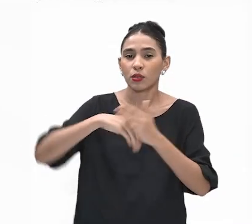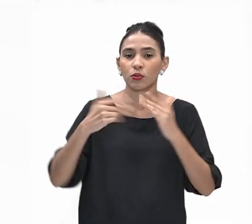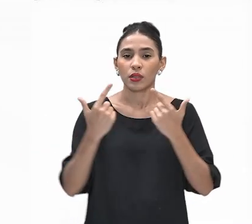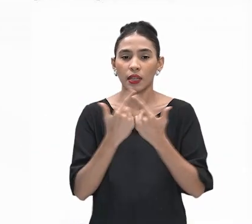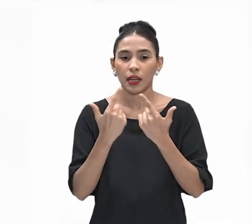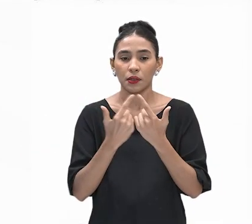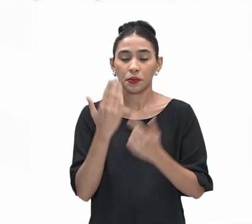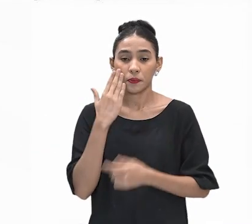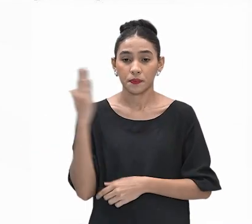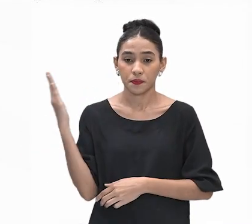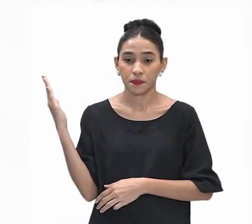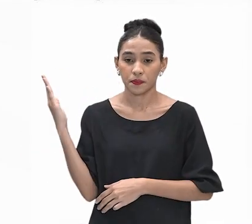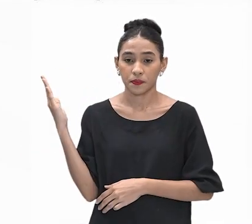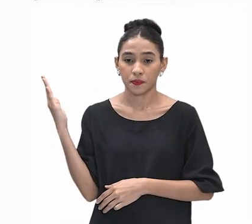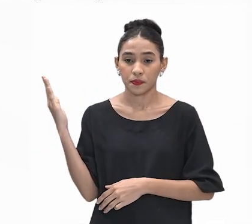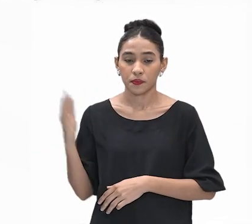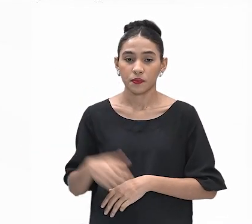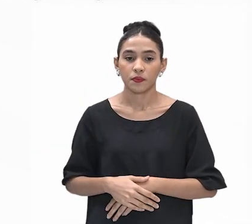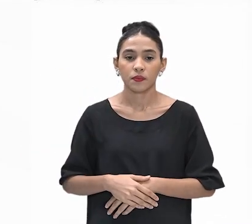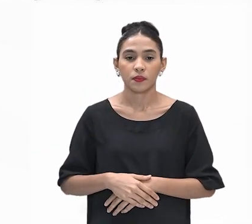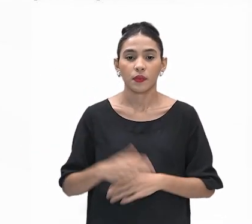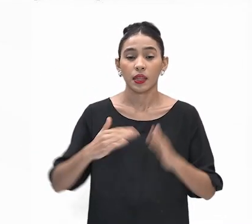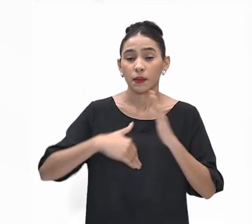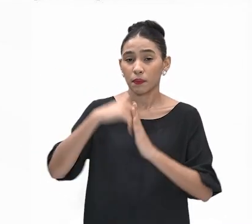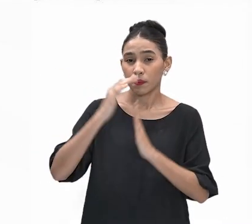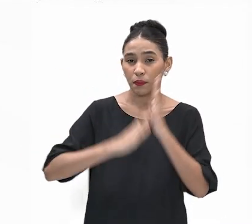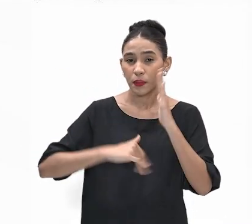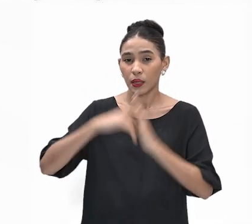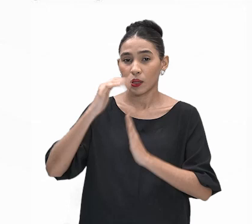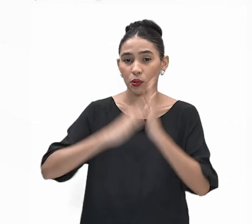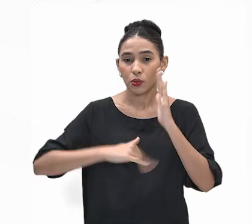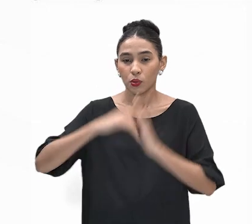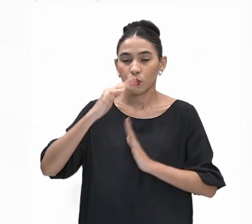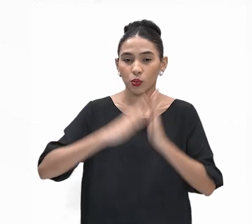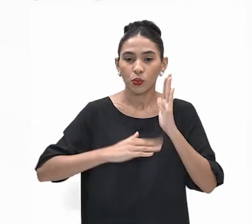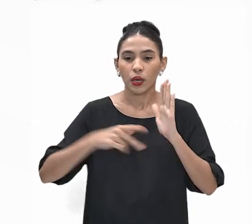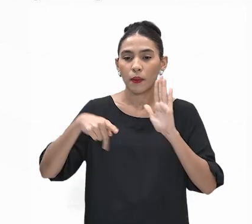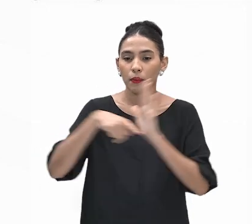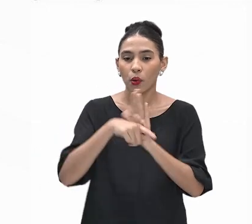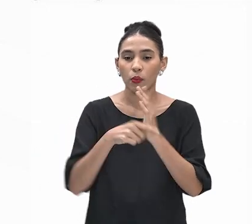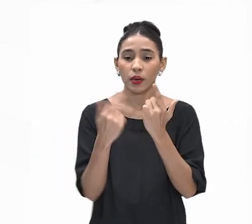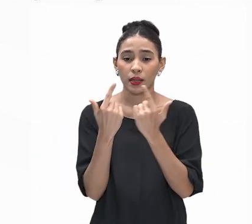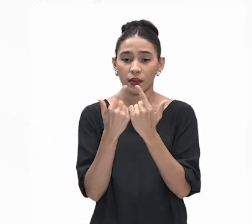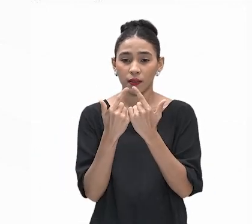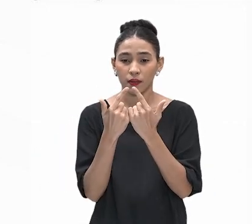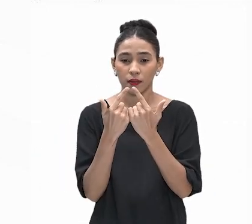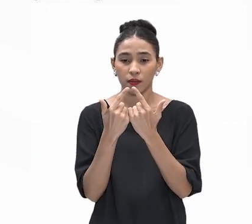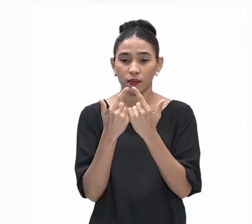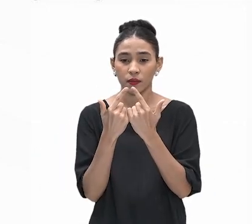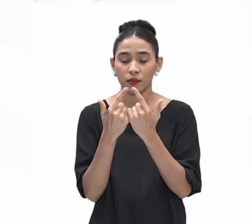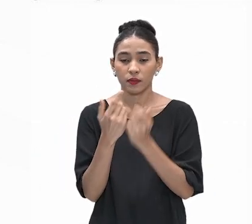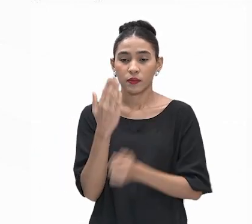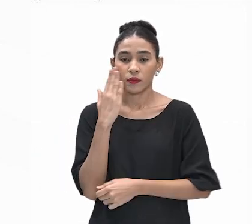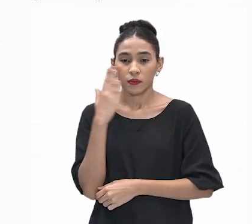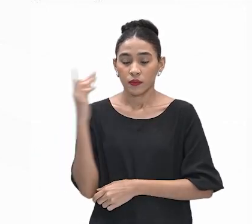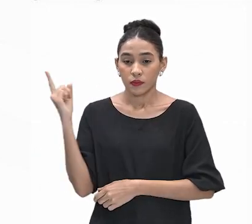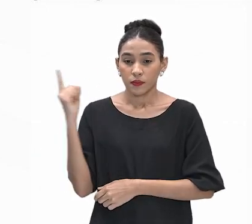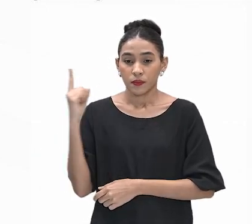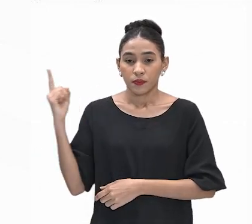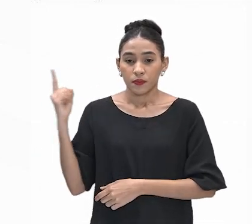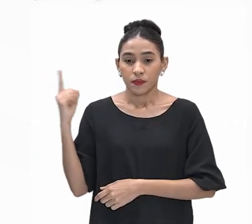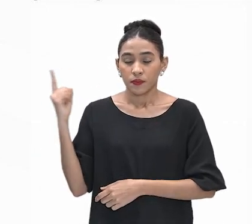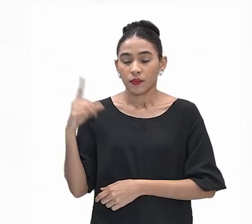lá? Na pintura decorativa, esse aí é o pano de boca que tem no teatro. Essa pintura ela tem algo